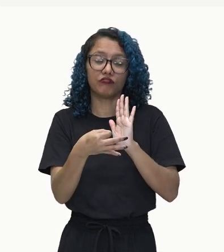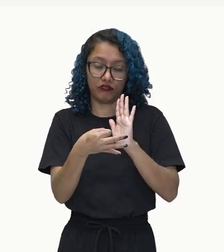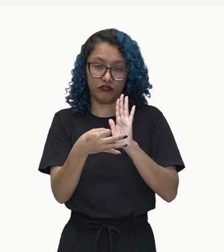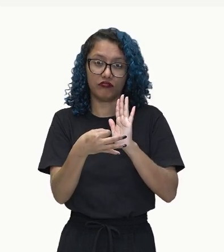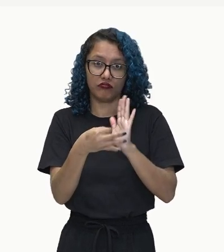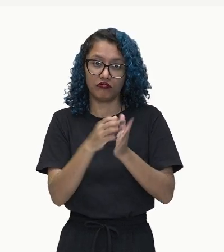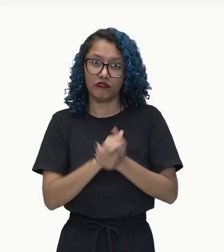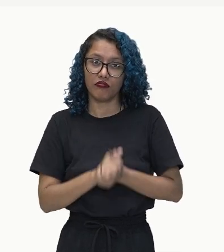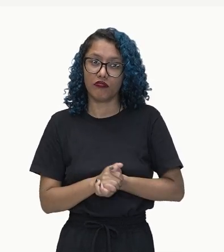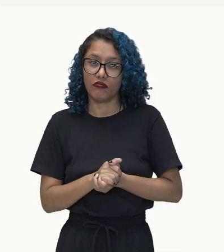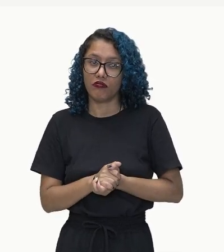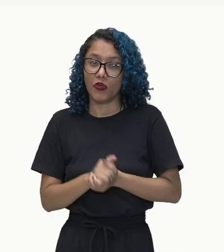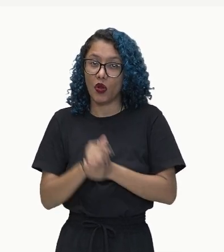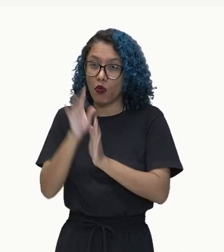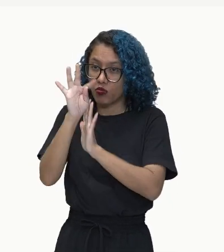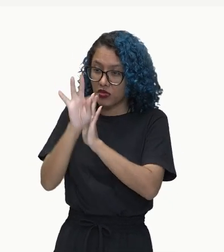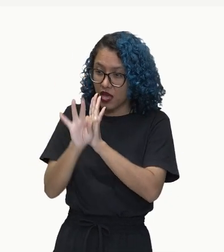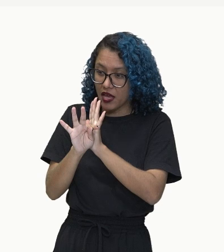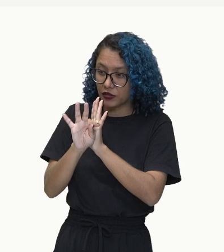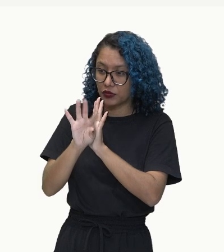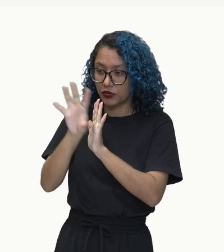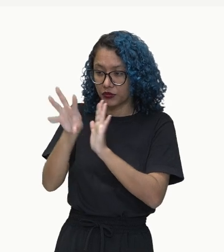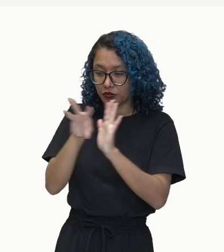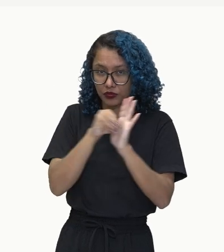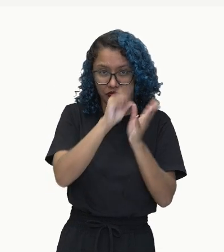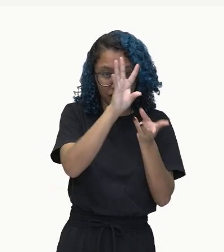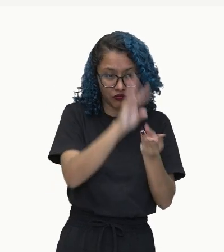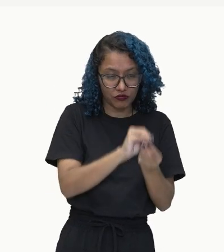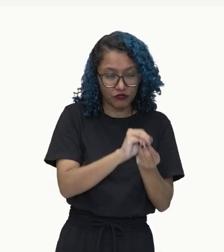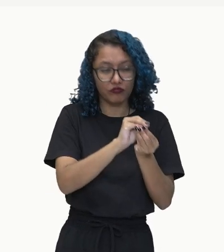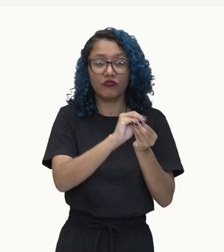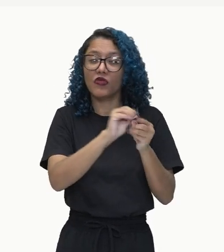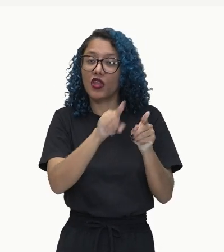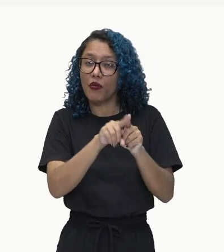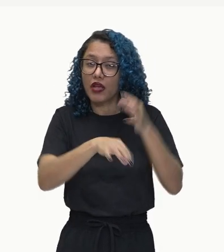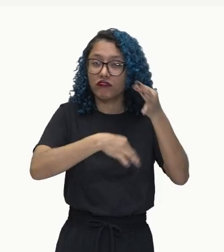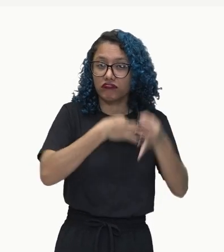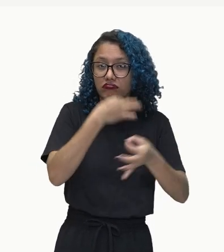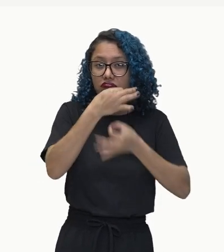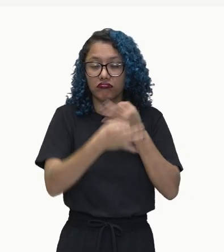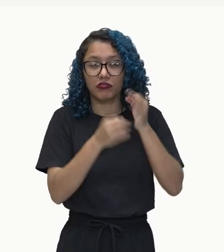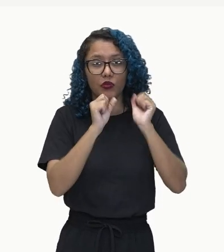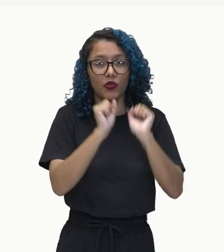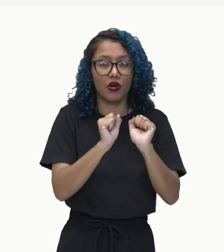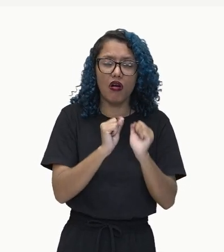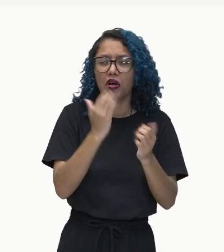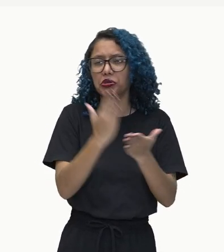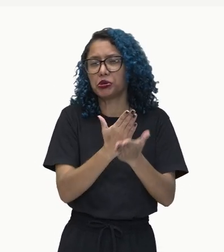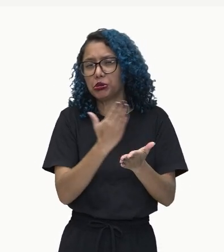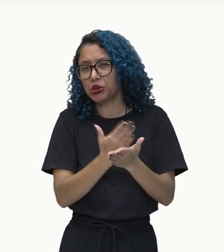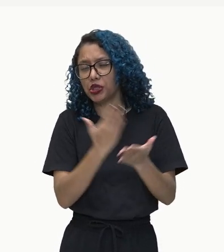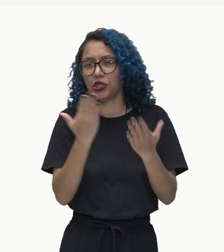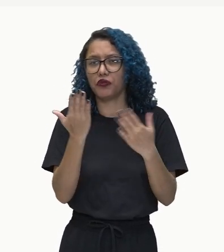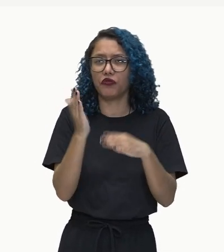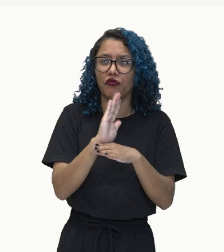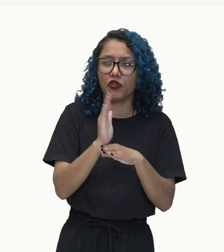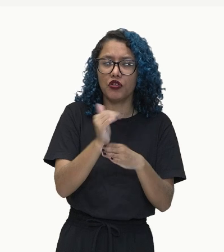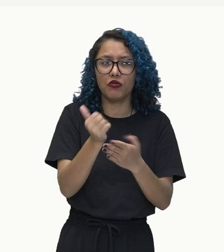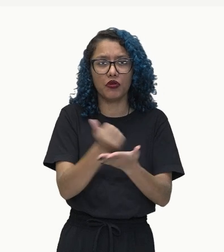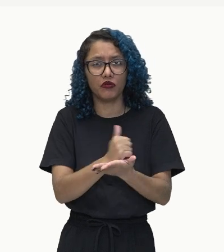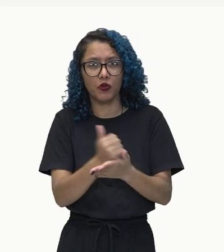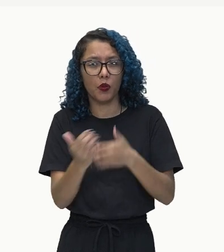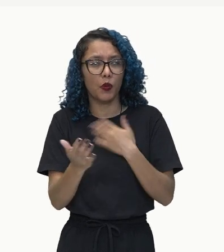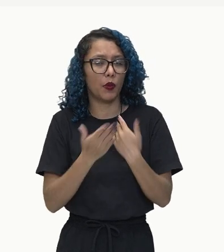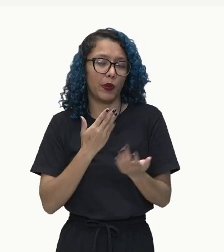vai comentar uma obra, né? Pode ser um livro, pode ser um filme, pode ser um videogame, pode ser